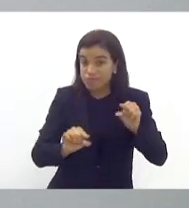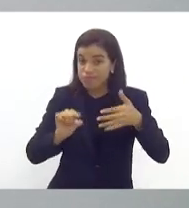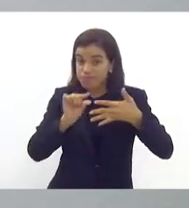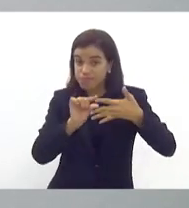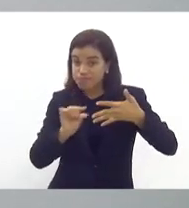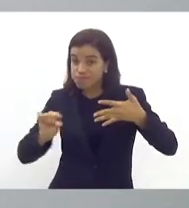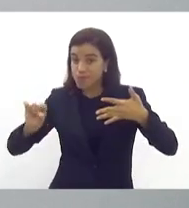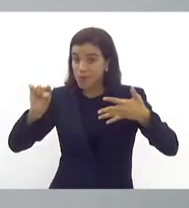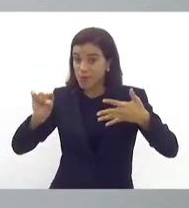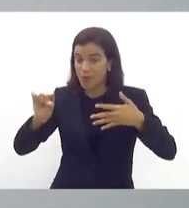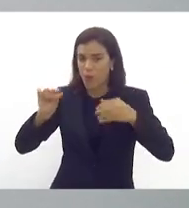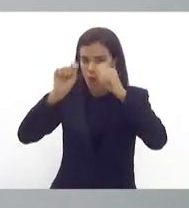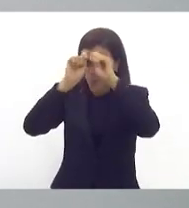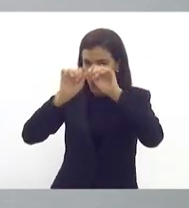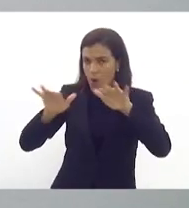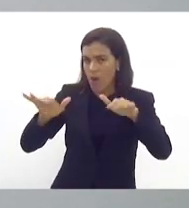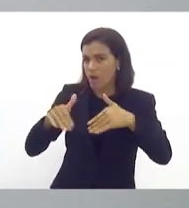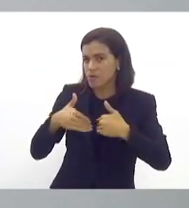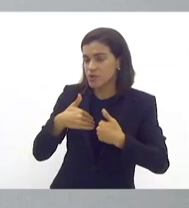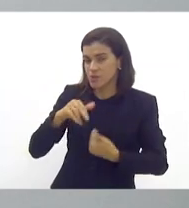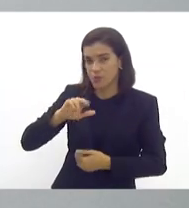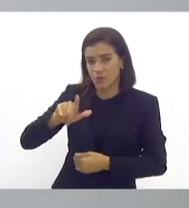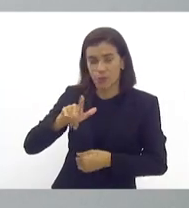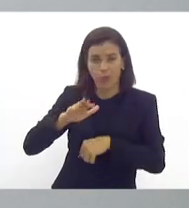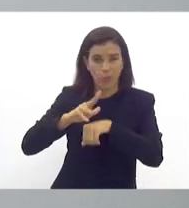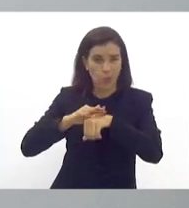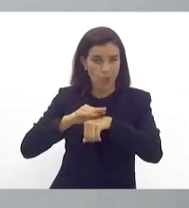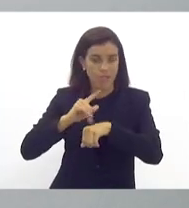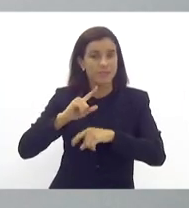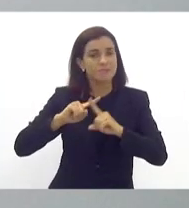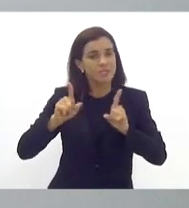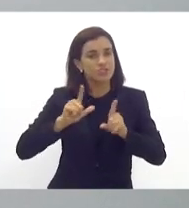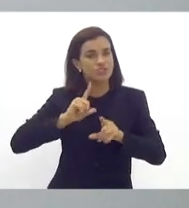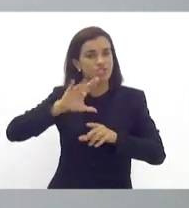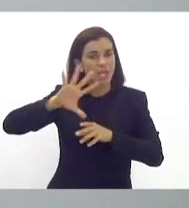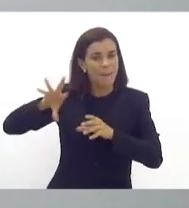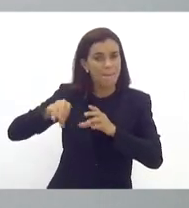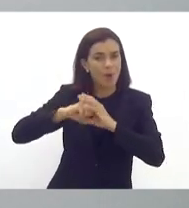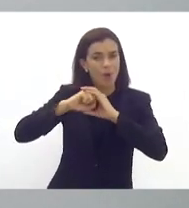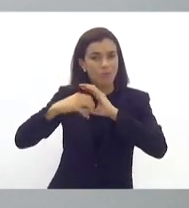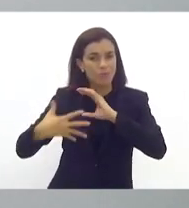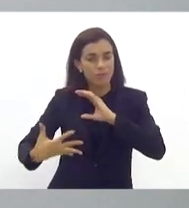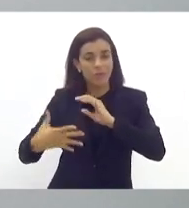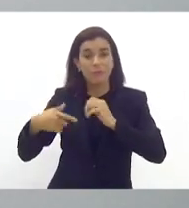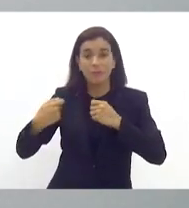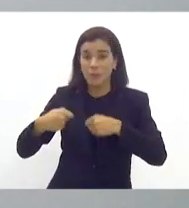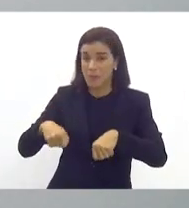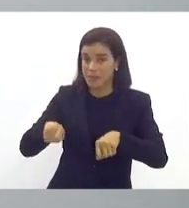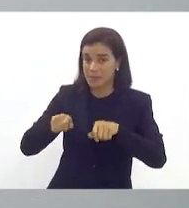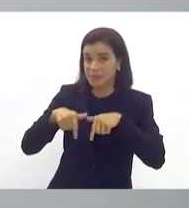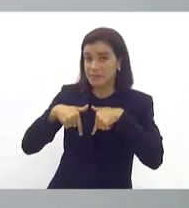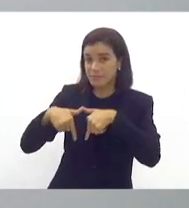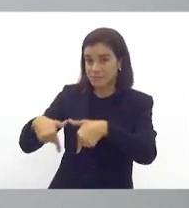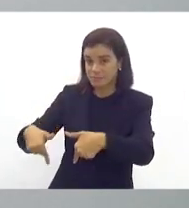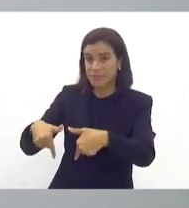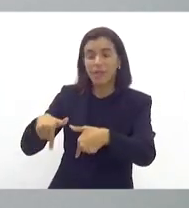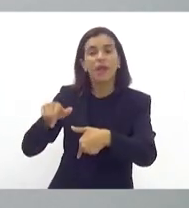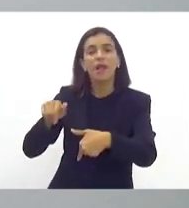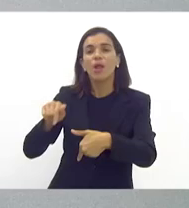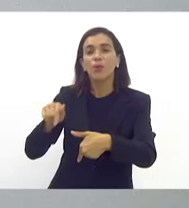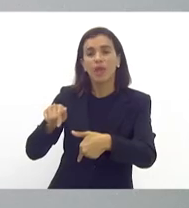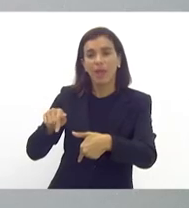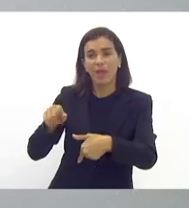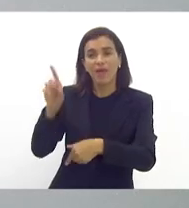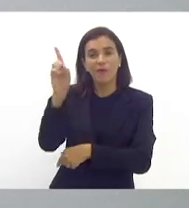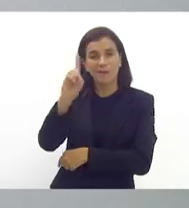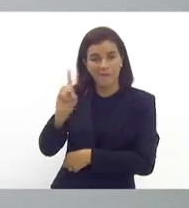embora não seja doença Embora tenha comormidade embora não precis tratamento preciso de intervenção ele é considerado uma